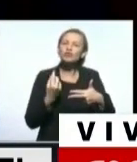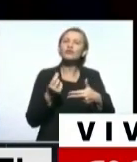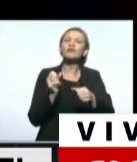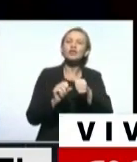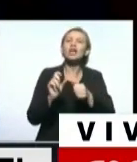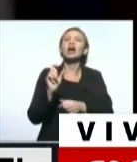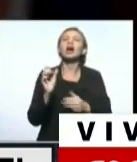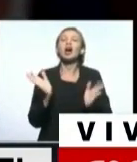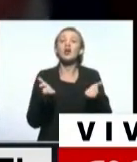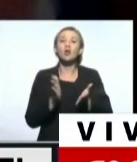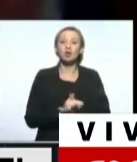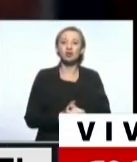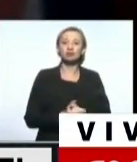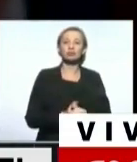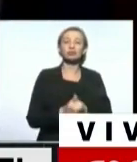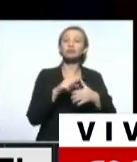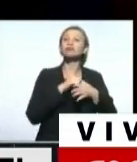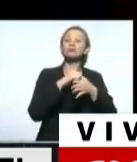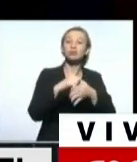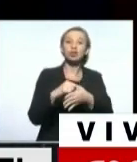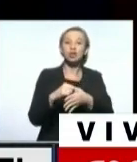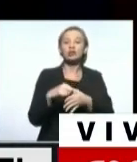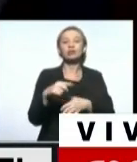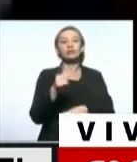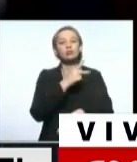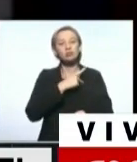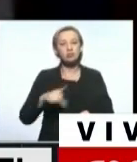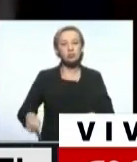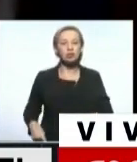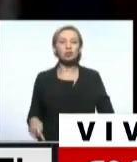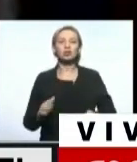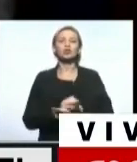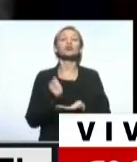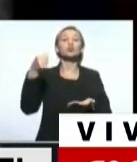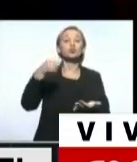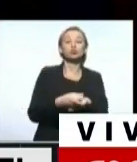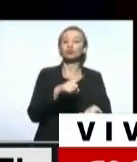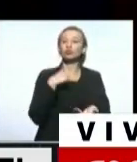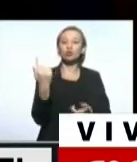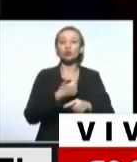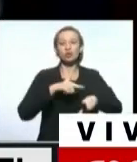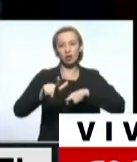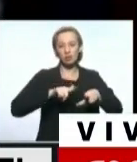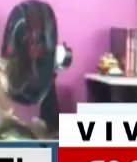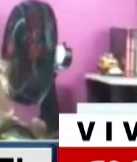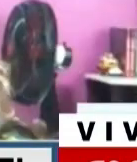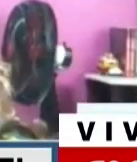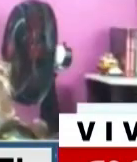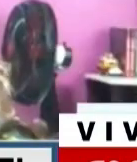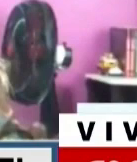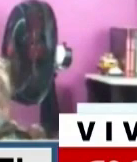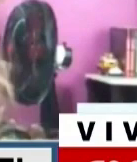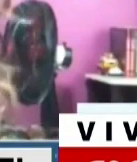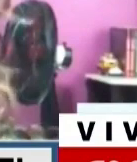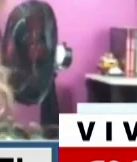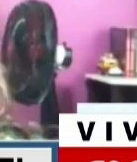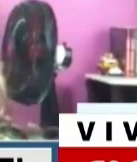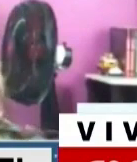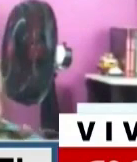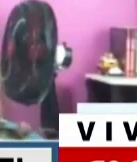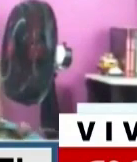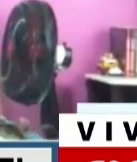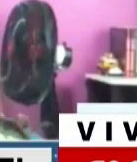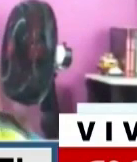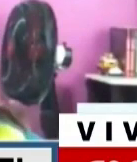na assembleia legislativa do rio de janeiro pedido de abertura de processo contra o governador wilson 20 seu então agora